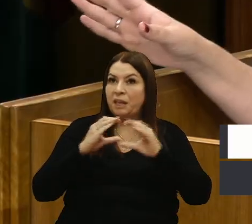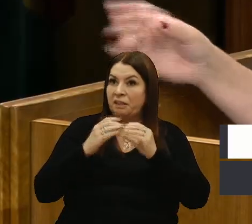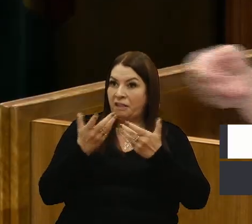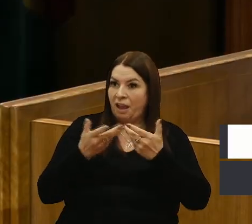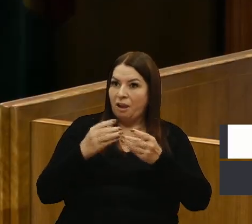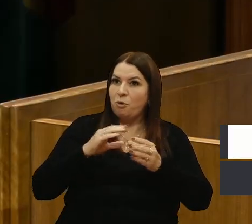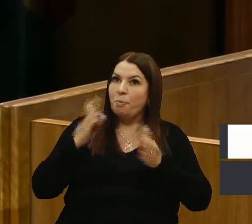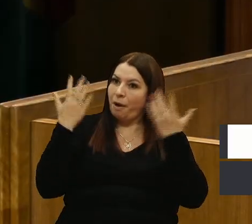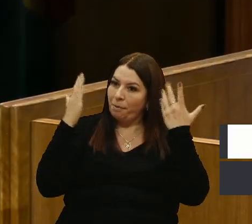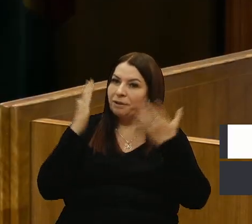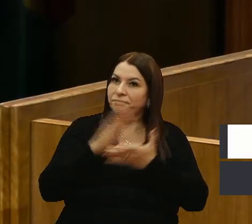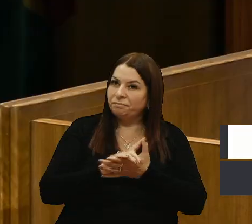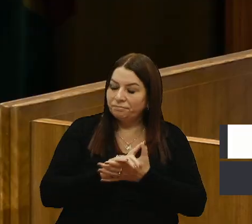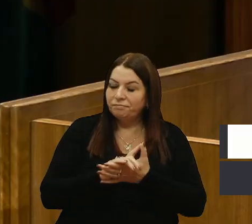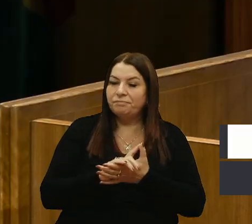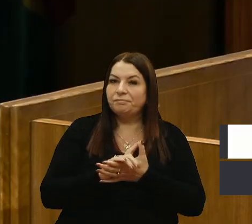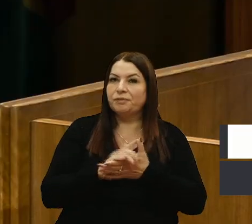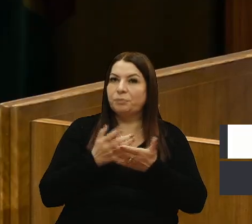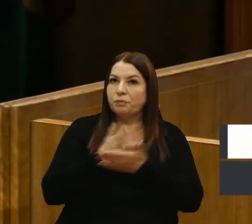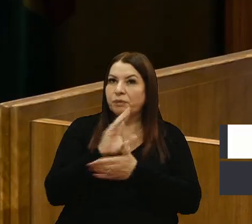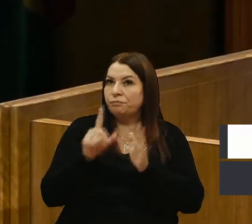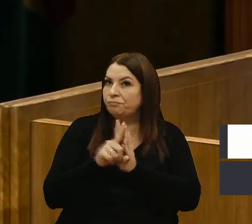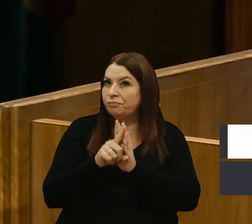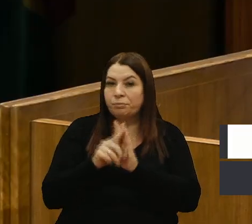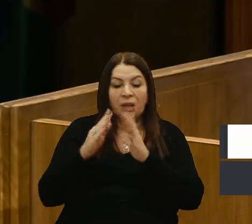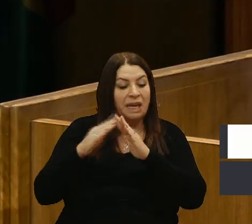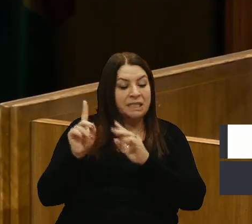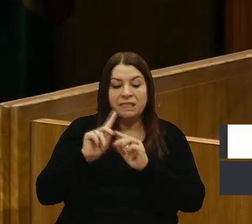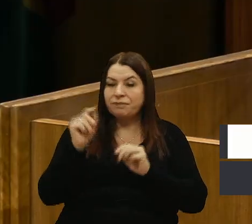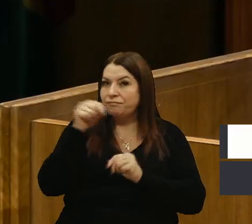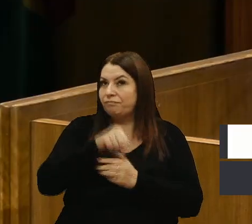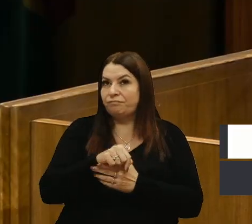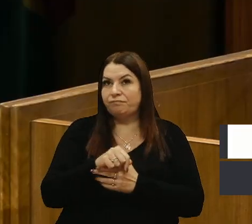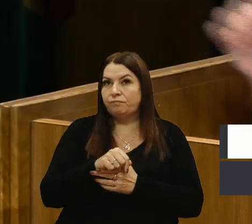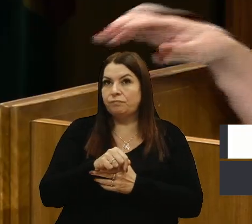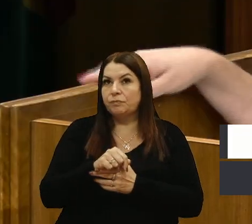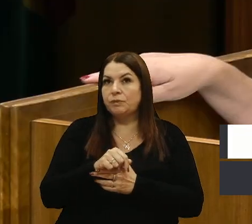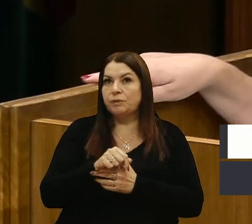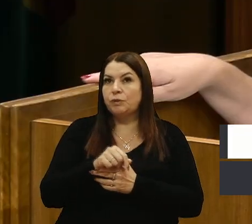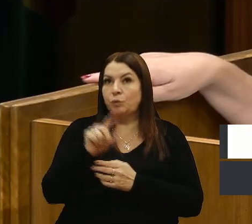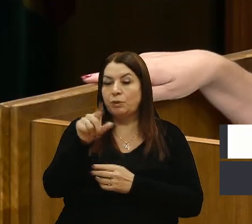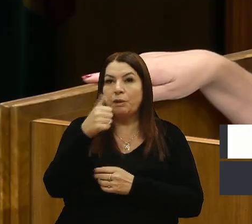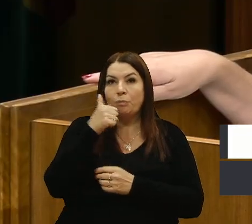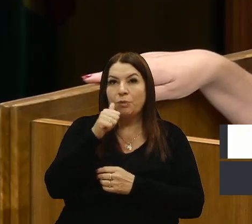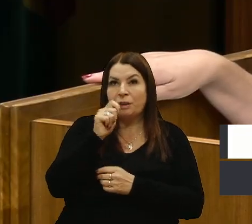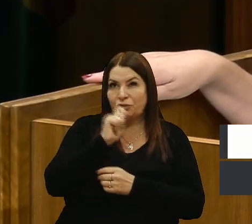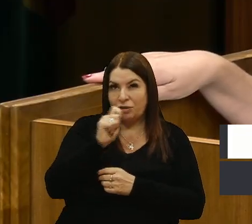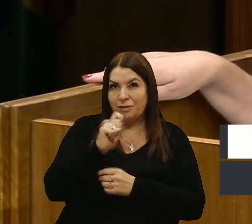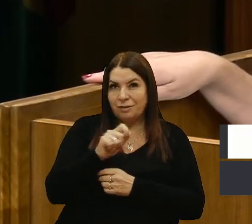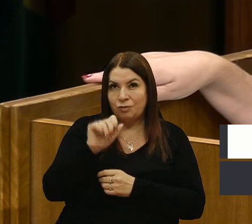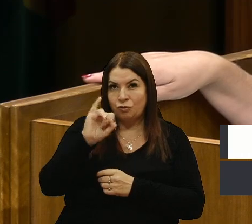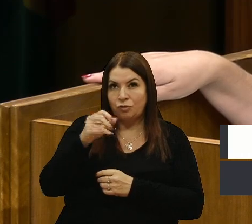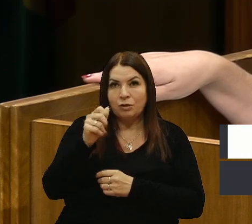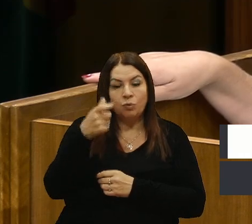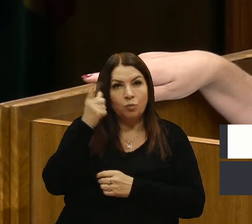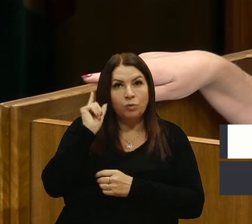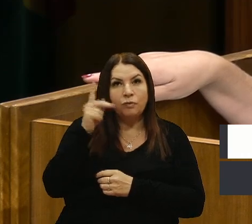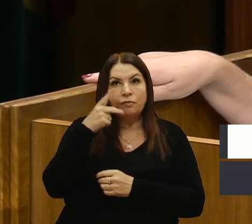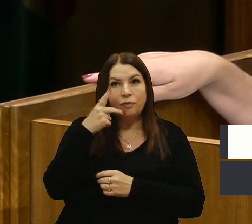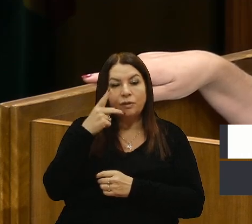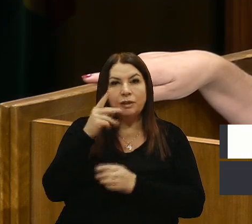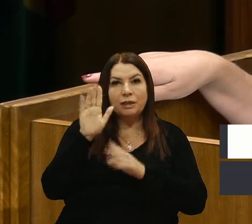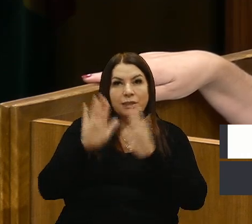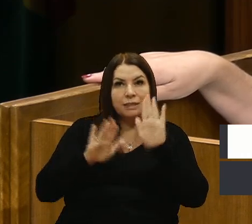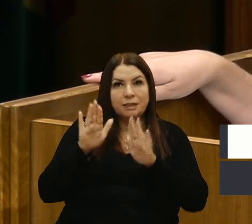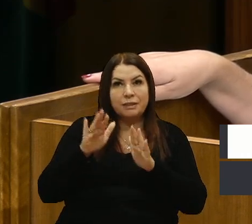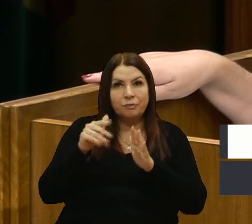parabéns aqui. Foi aprovada a legislação, mas as casas não vieram. E o que a Shirley Paravisi fala no Jornal do Almoço ontem é que a